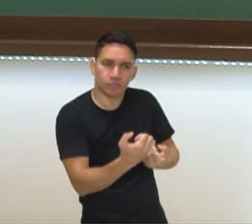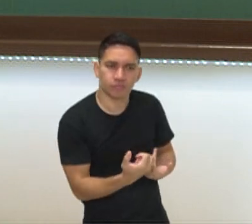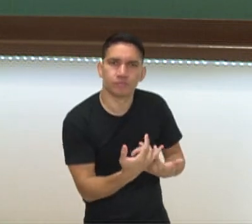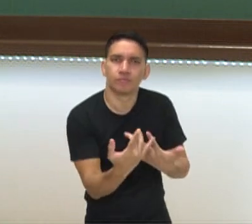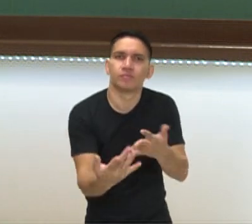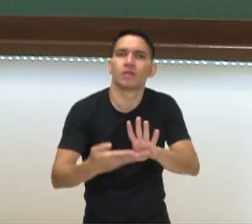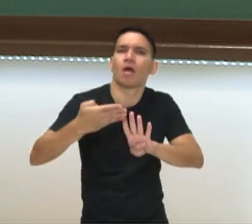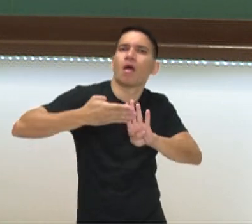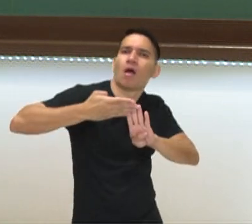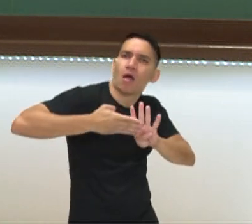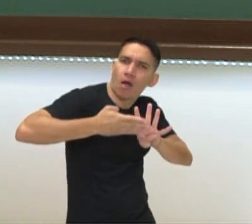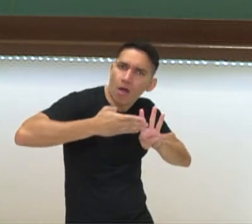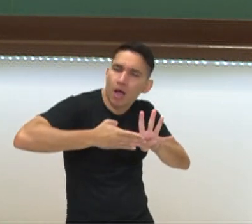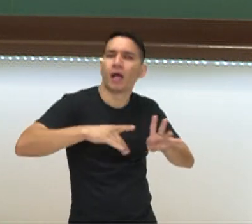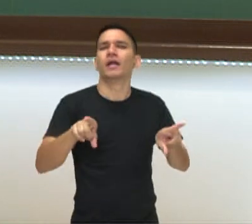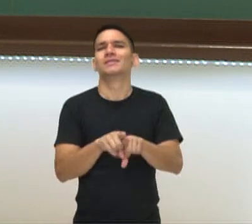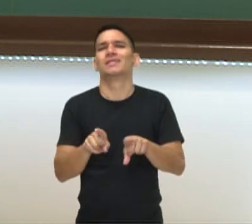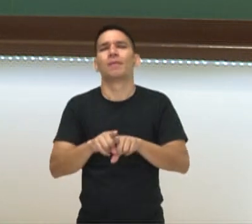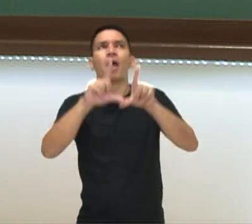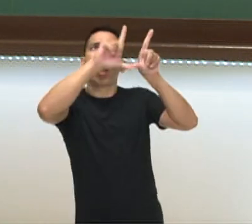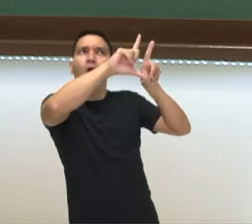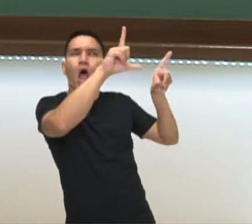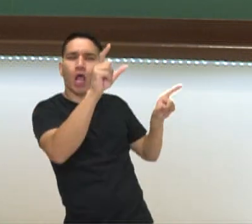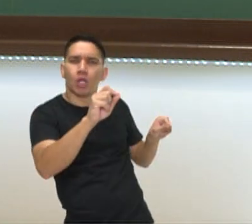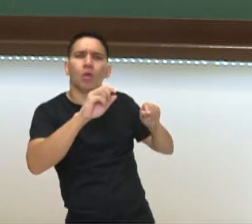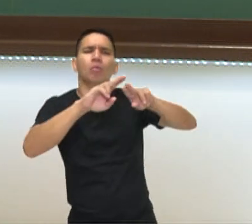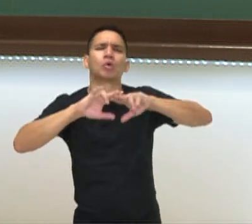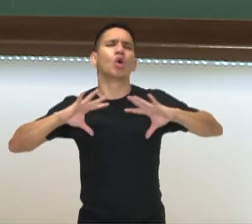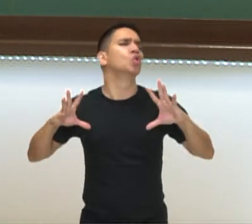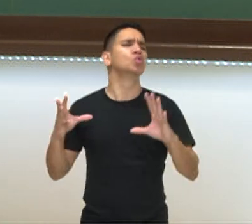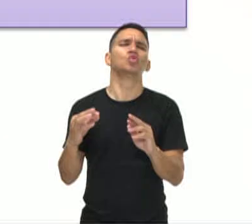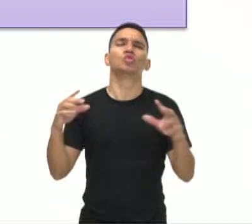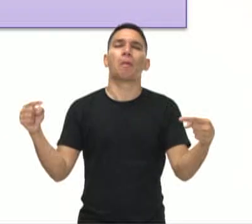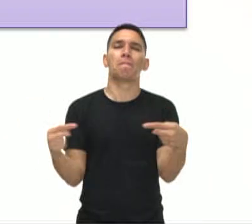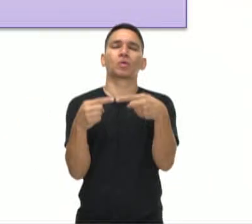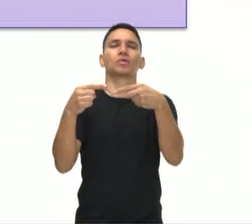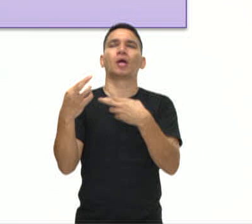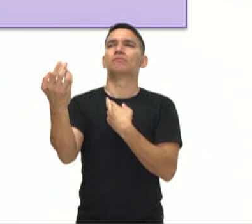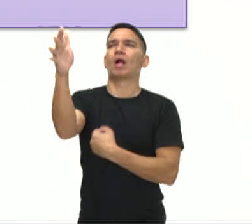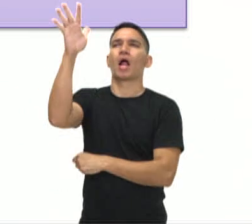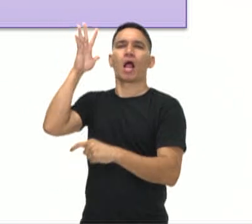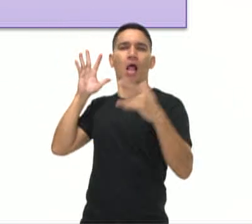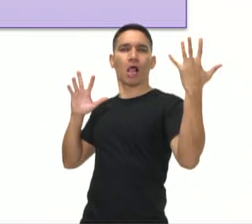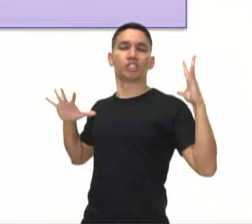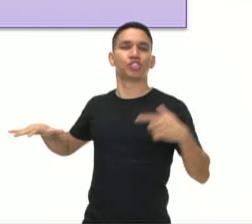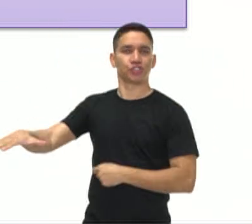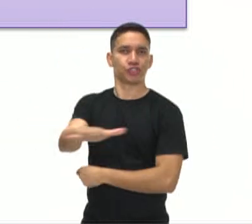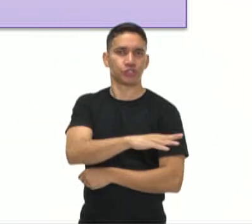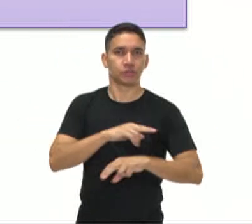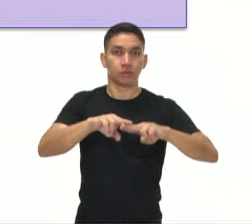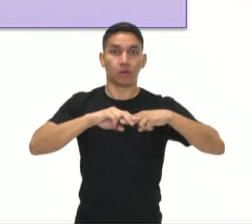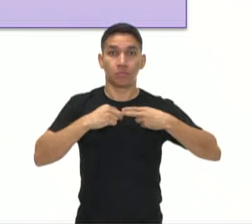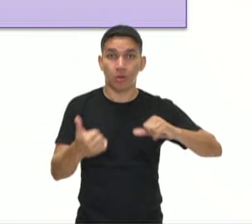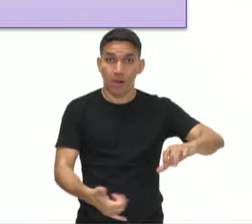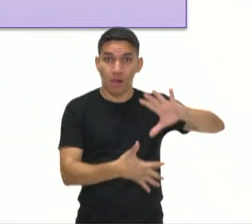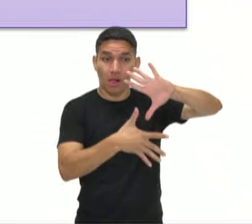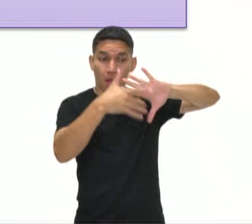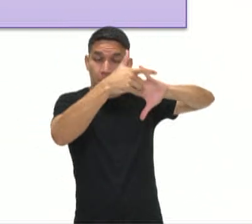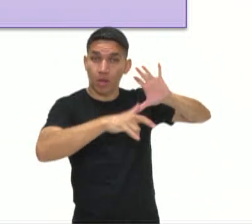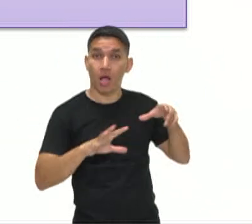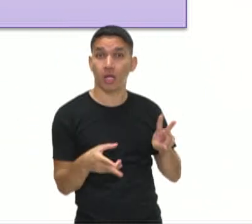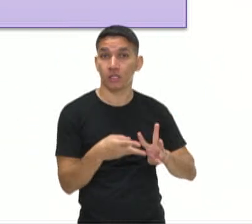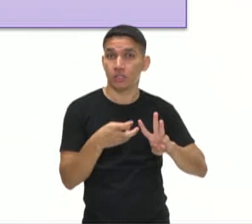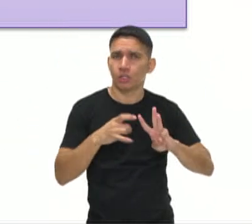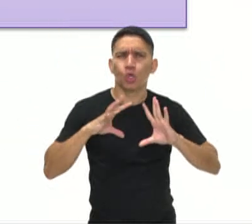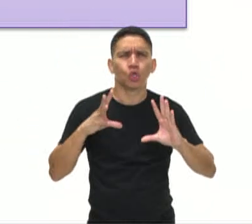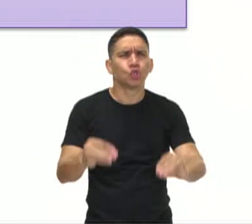as fases da lua, enfim, com a natureza de um modo geral. Então, os povos indígenas das Américas, para esses povos, as florestas,